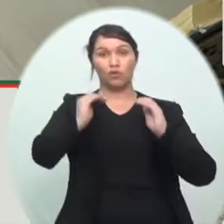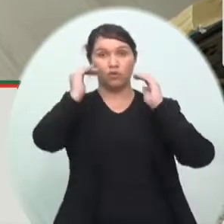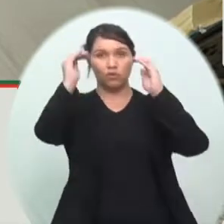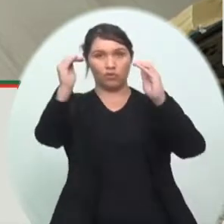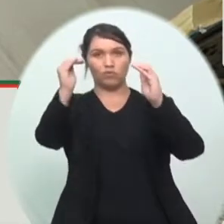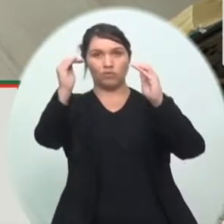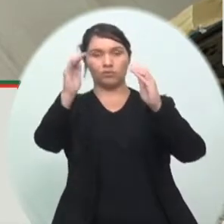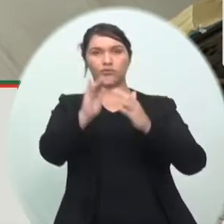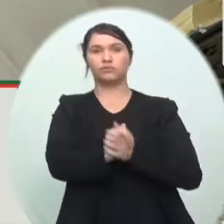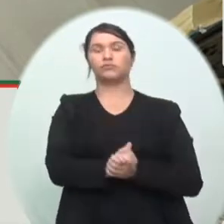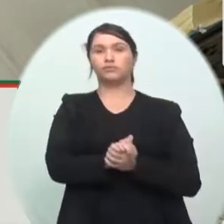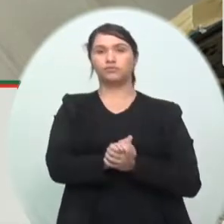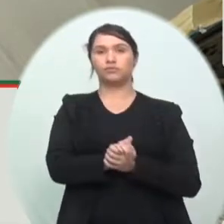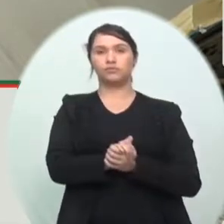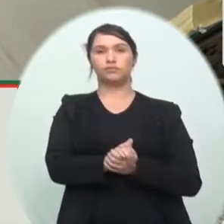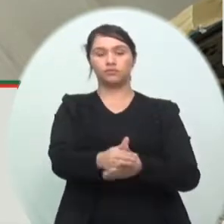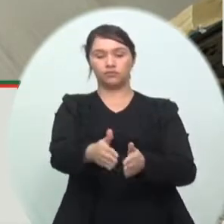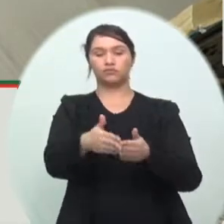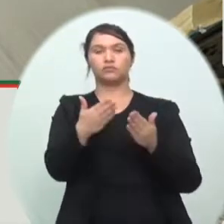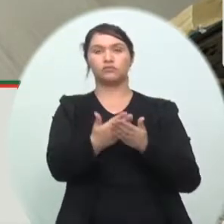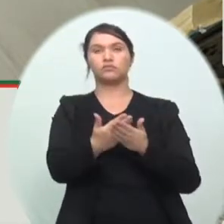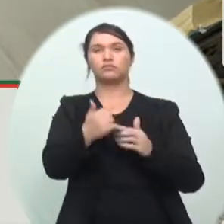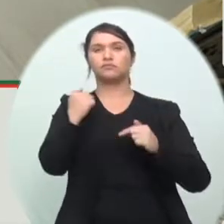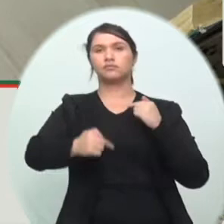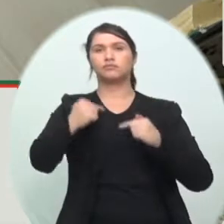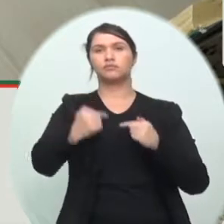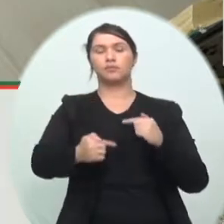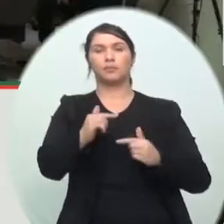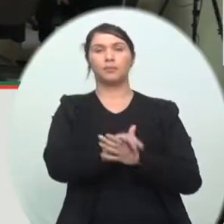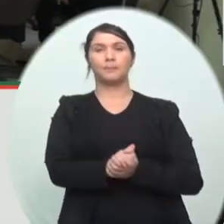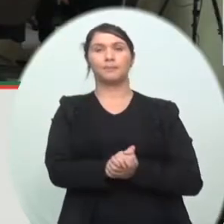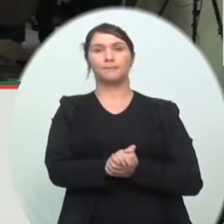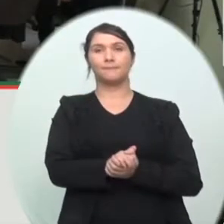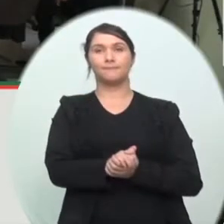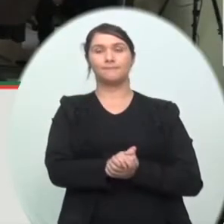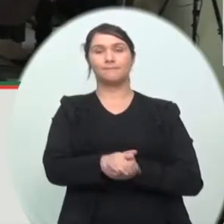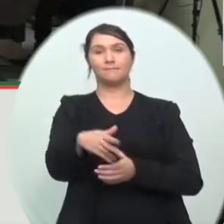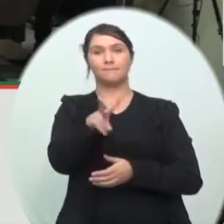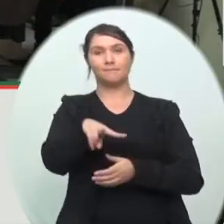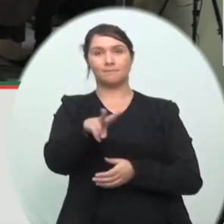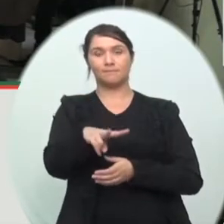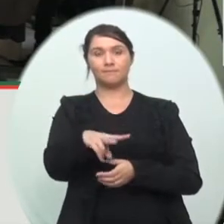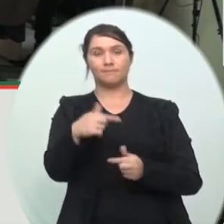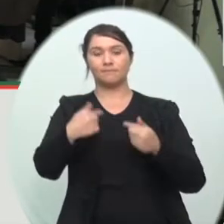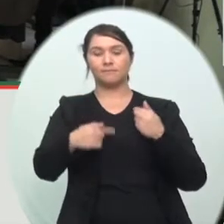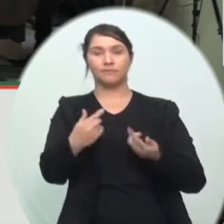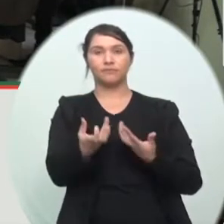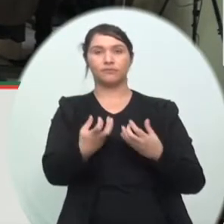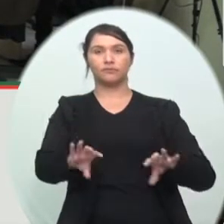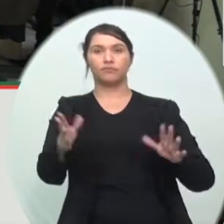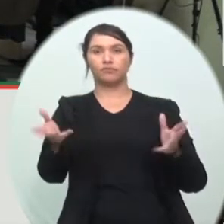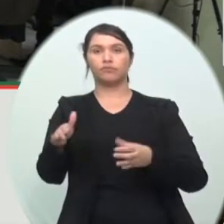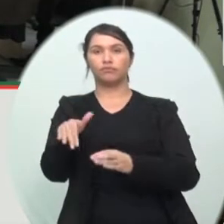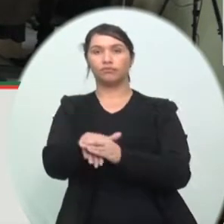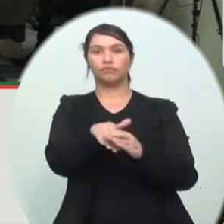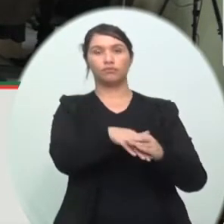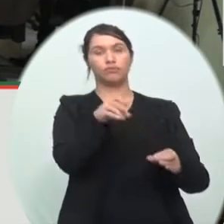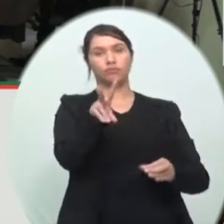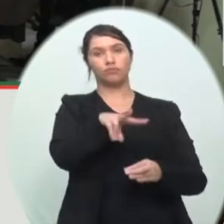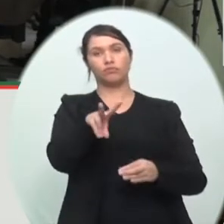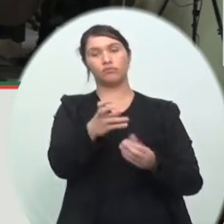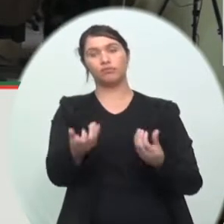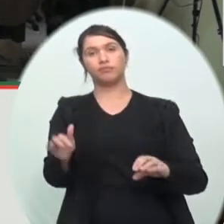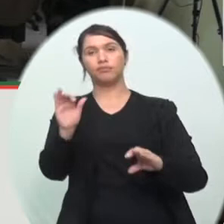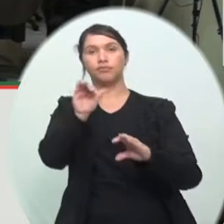Catarina. O requerimento está em discussão. Não havendo o que ele discutir, está em votação. Os